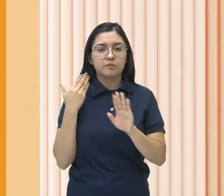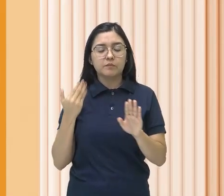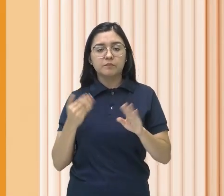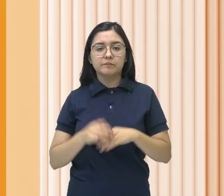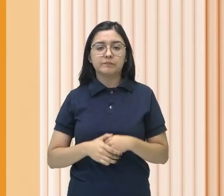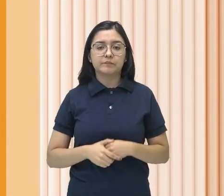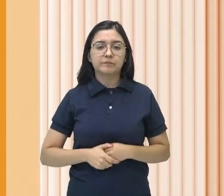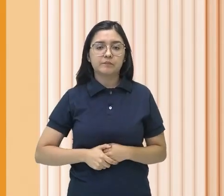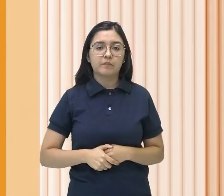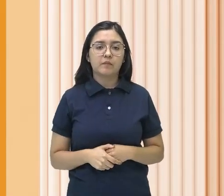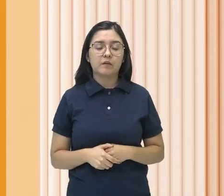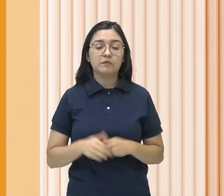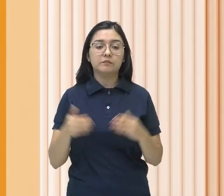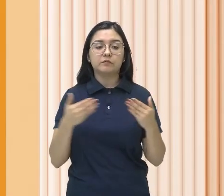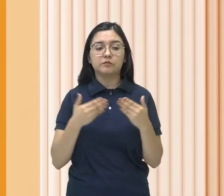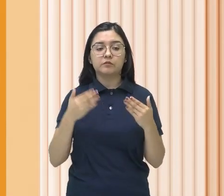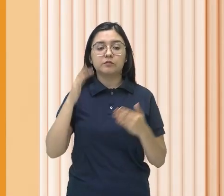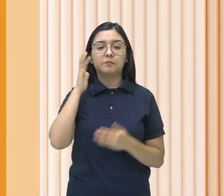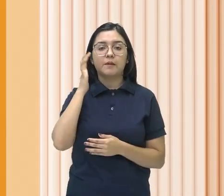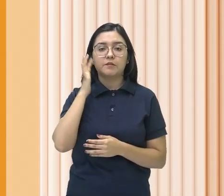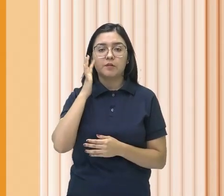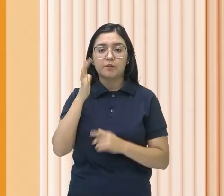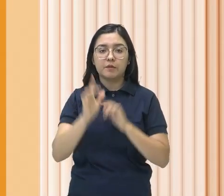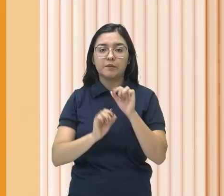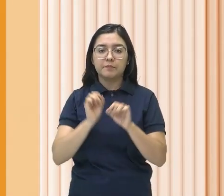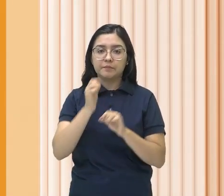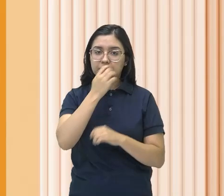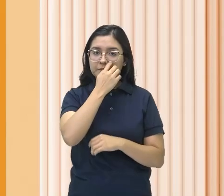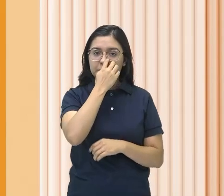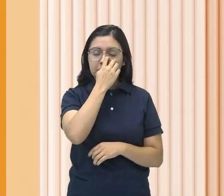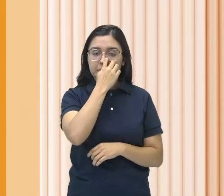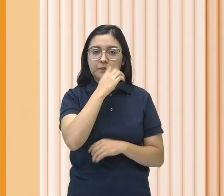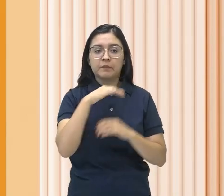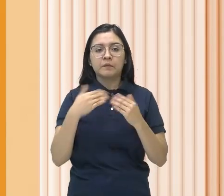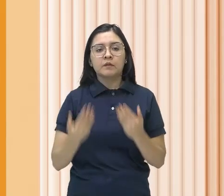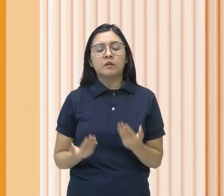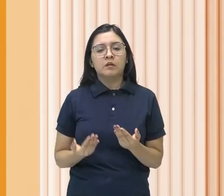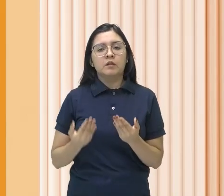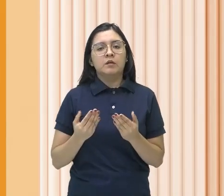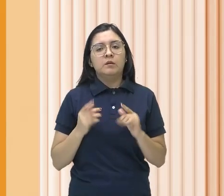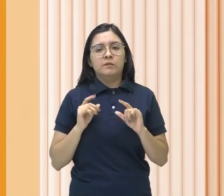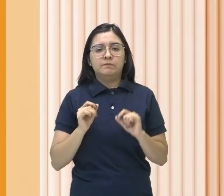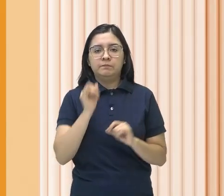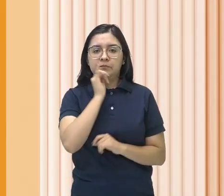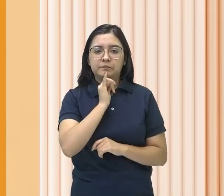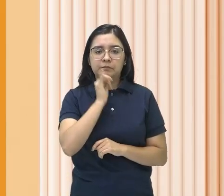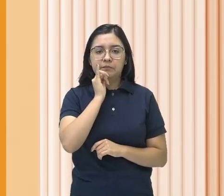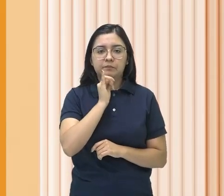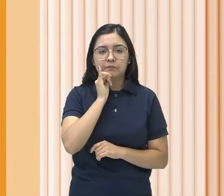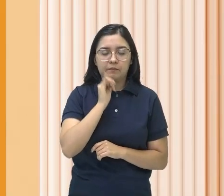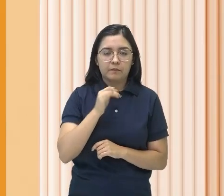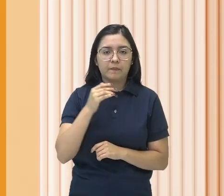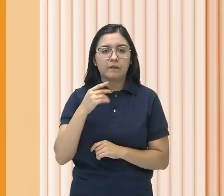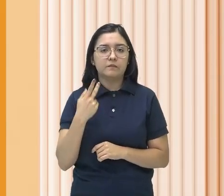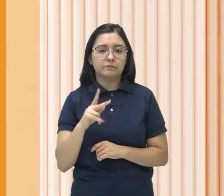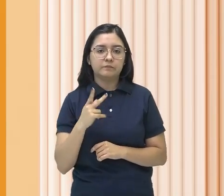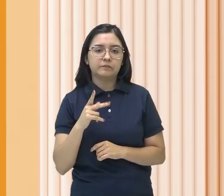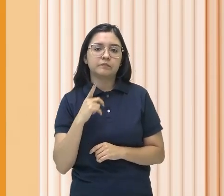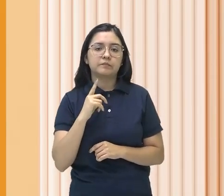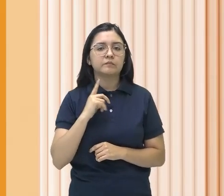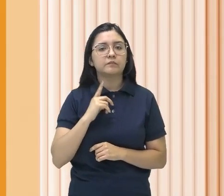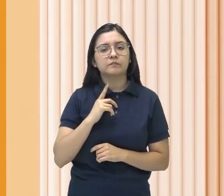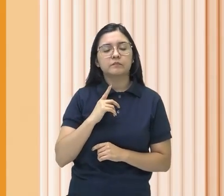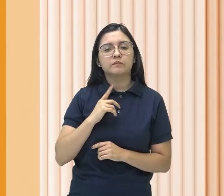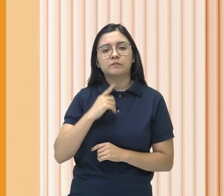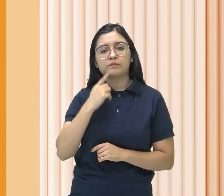Não vamos agora imaginar que aí com vocês, do lado de vocês, tem uma